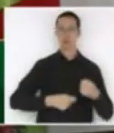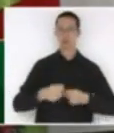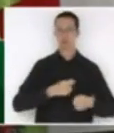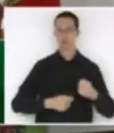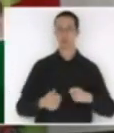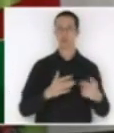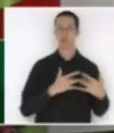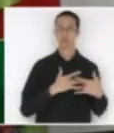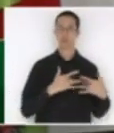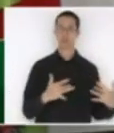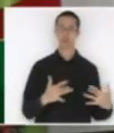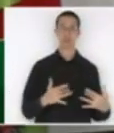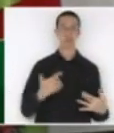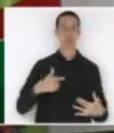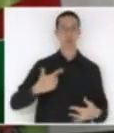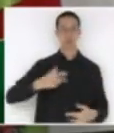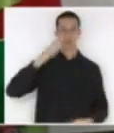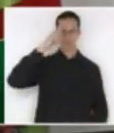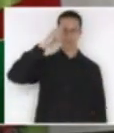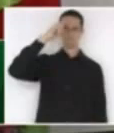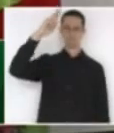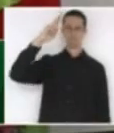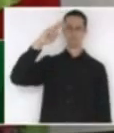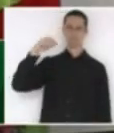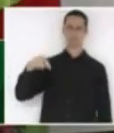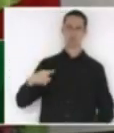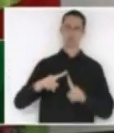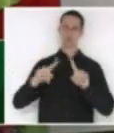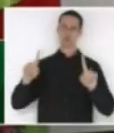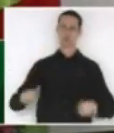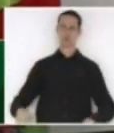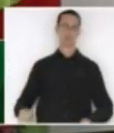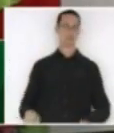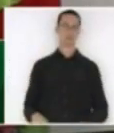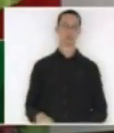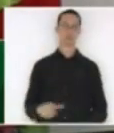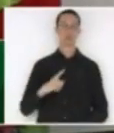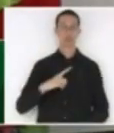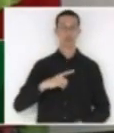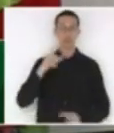tem patrão e empregado, mas tem pessoas, cidadãos